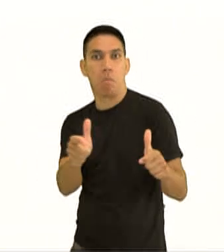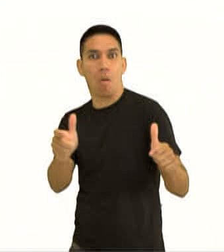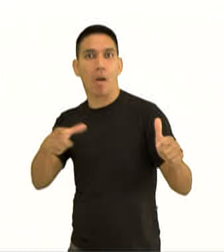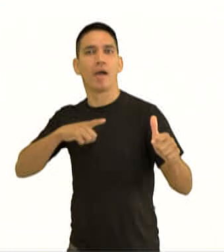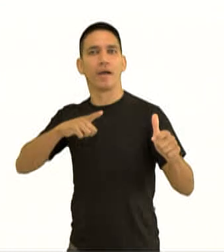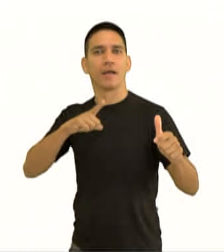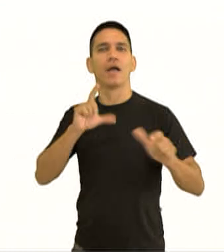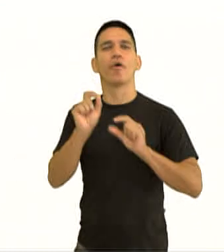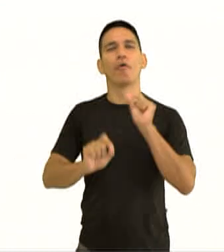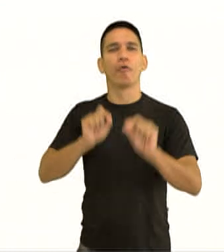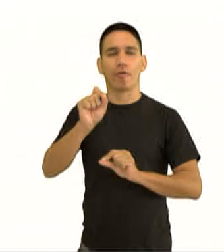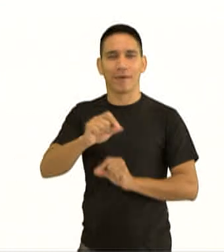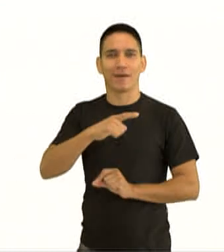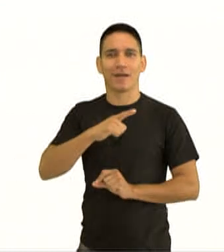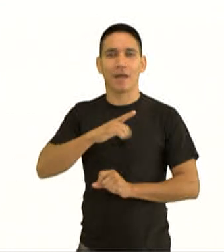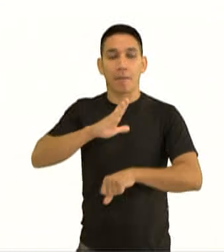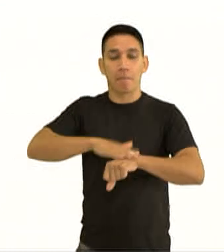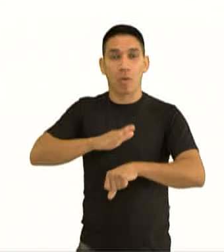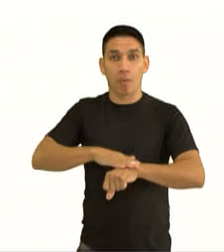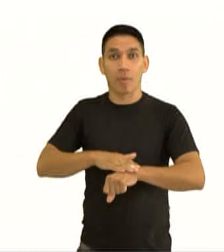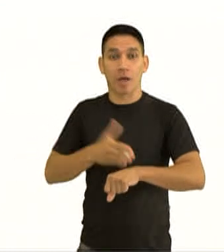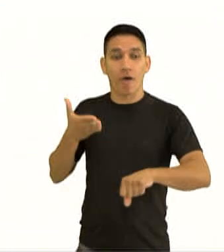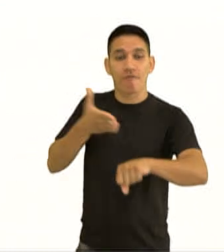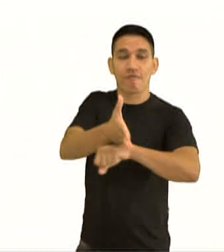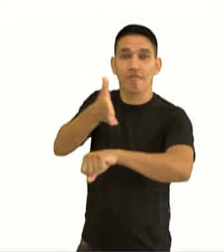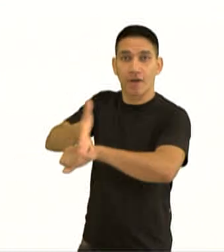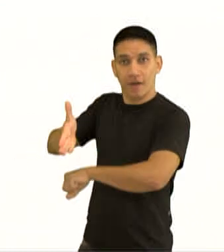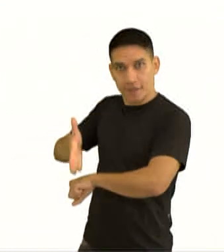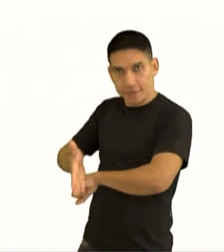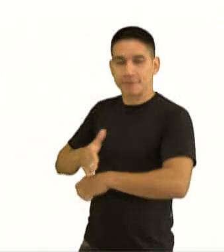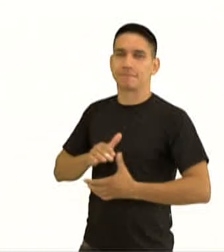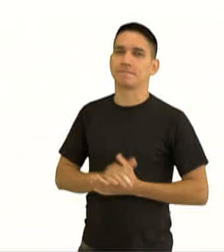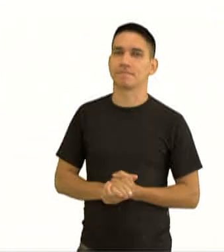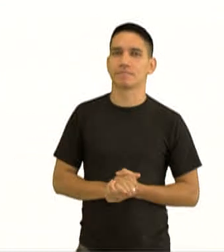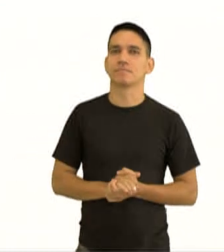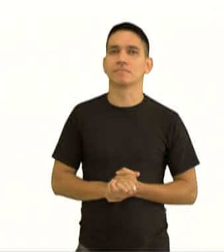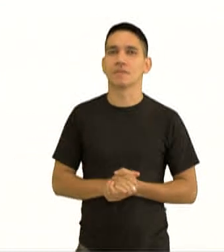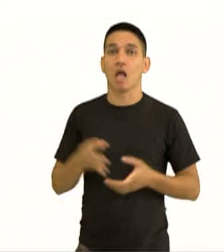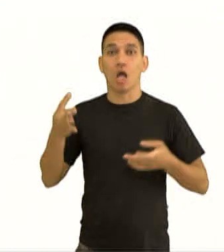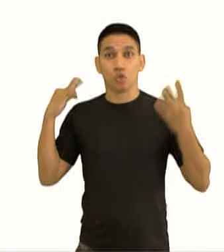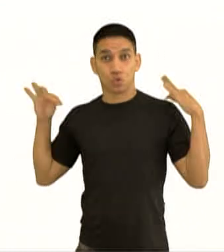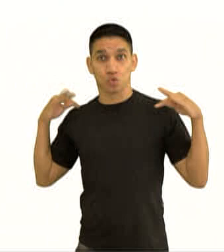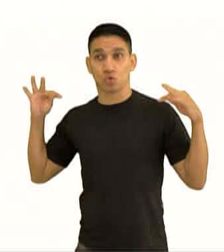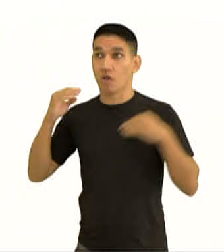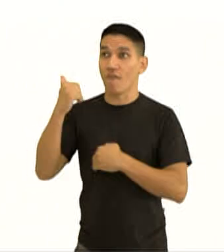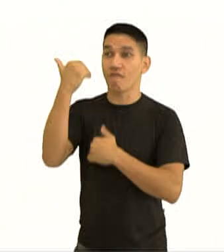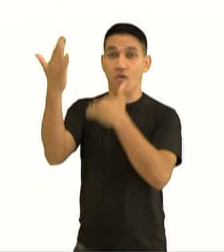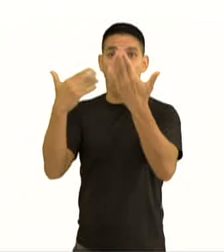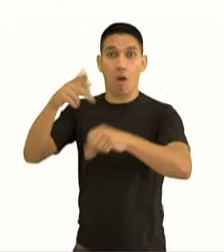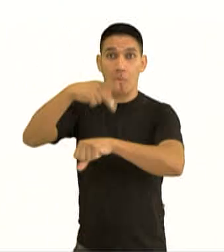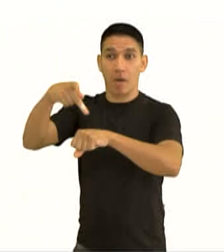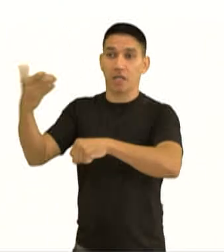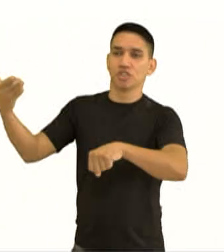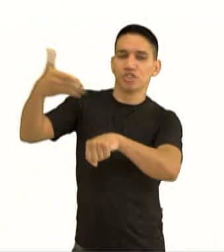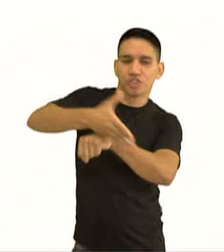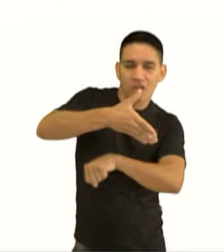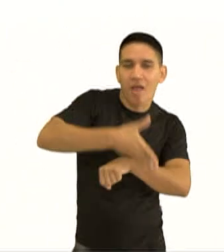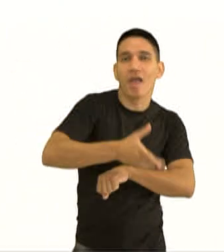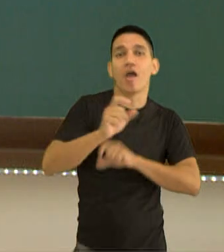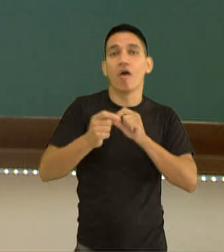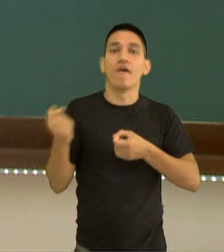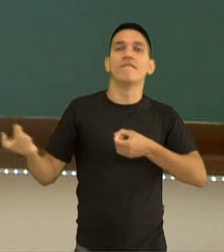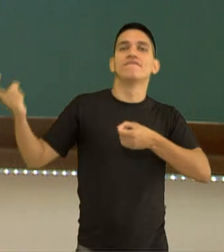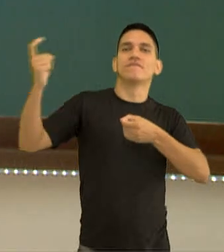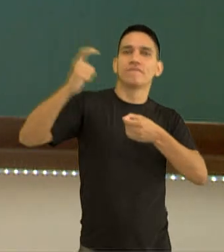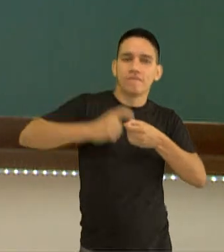tornando paradas para os visitantes. Os turistas estrangeiros estão